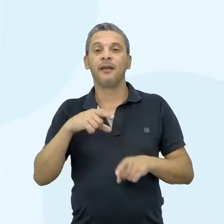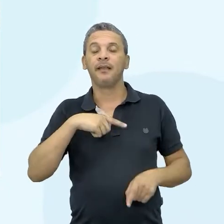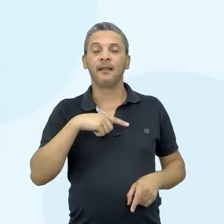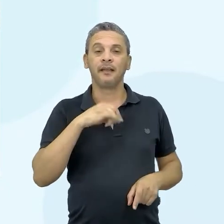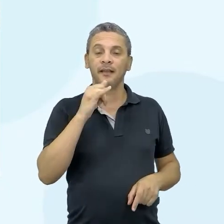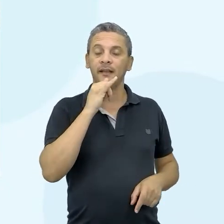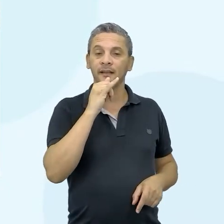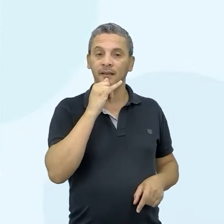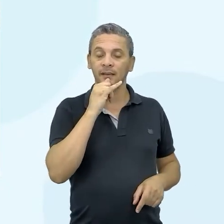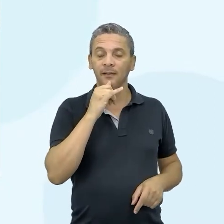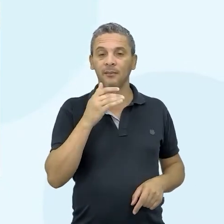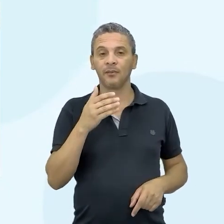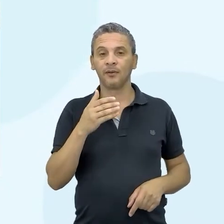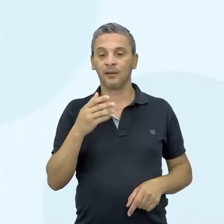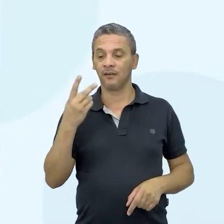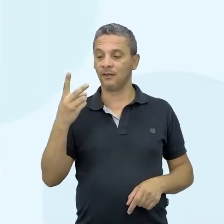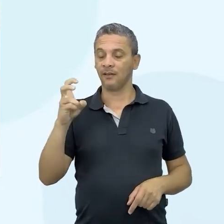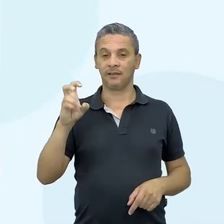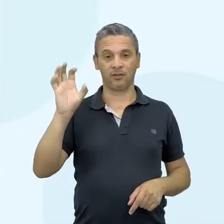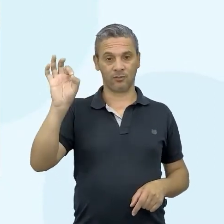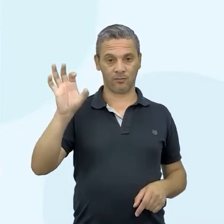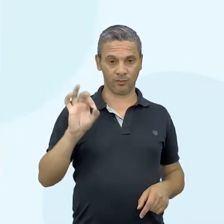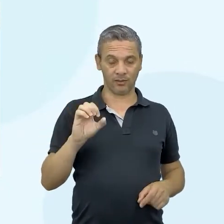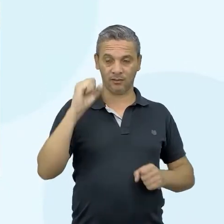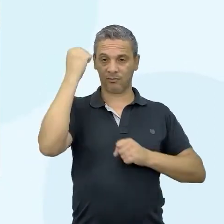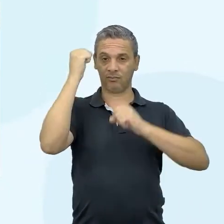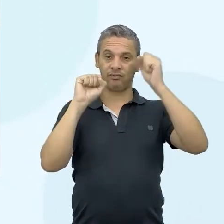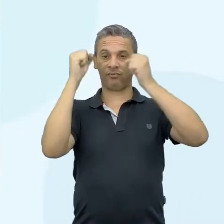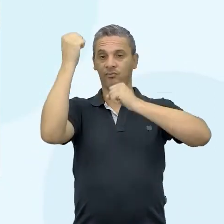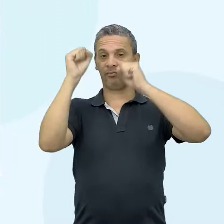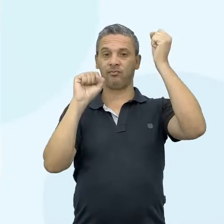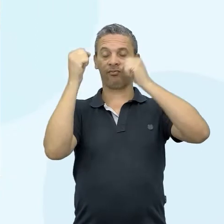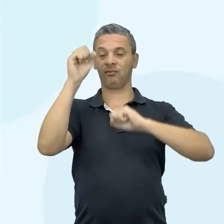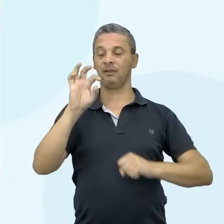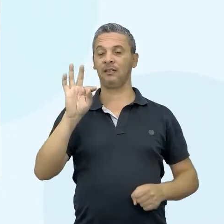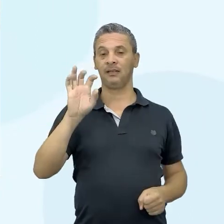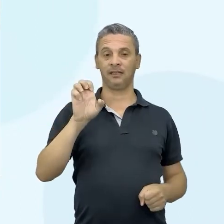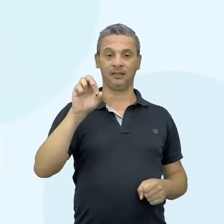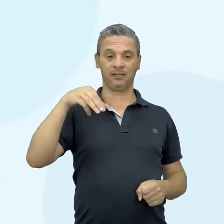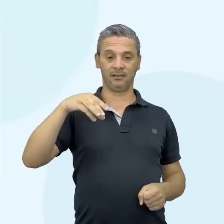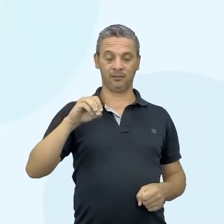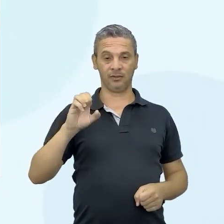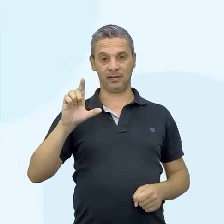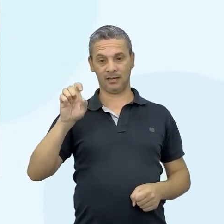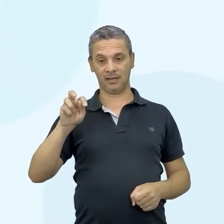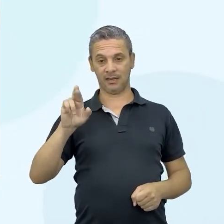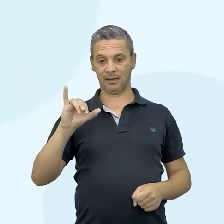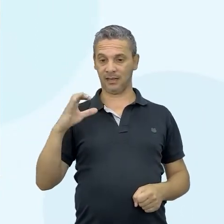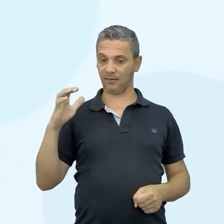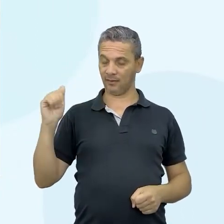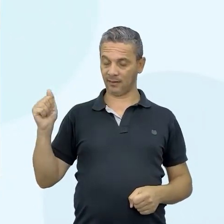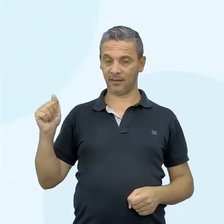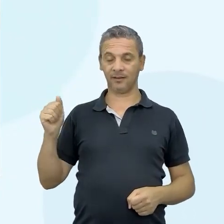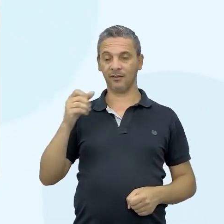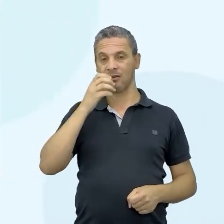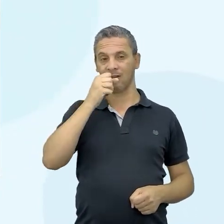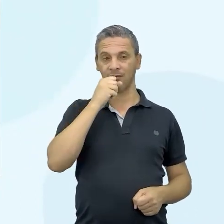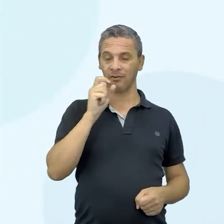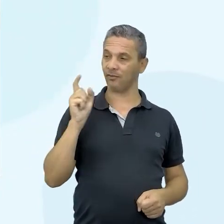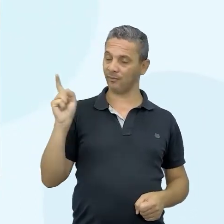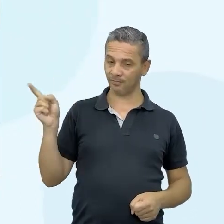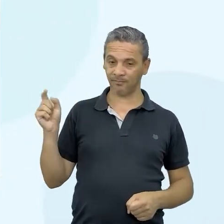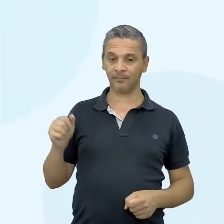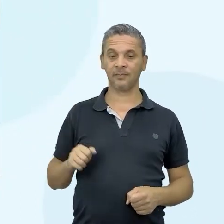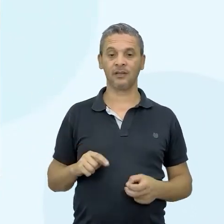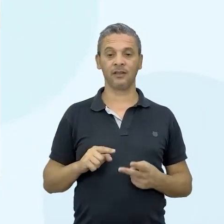ó, quase 25% de usinas termoelétricas, que são essa de laranjinha, ó, 25% termoelétricas. A